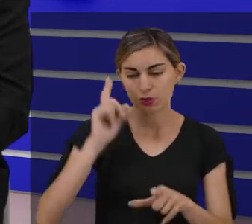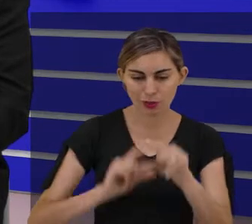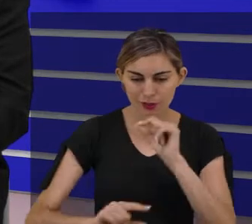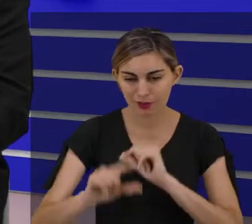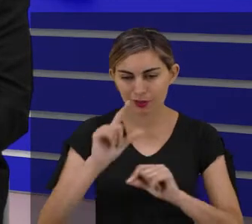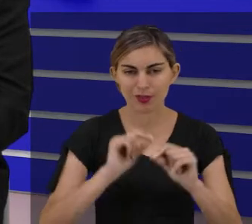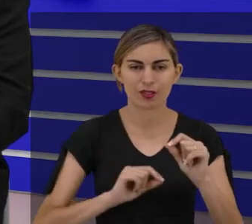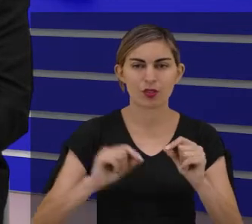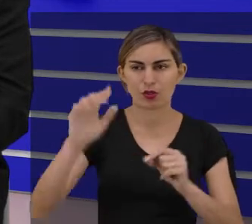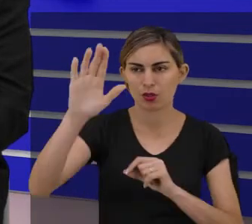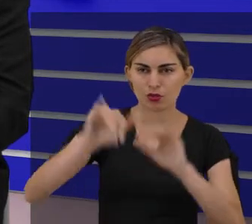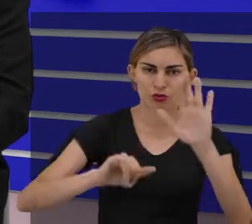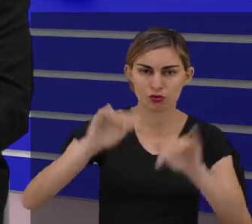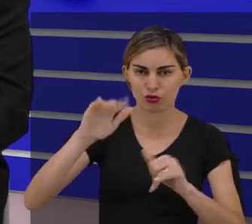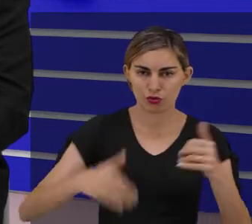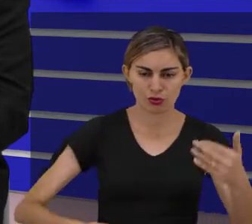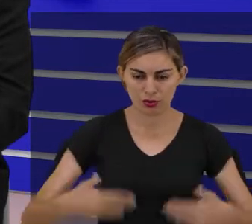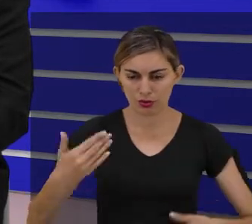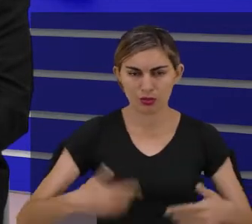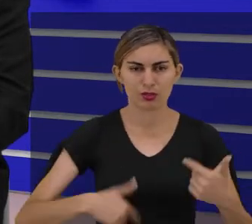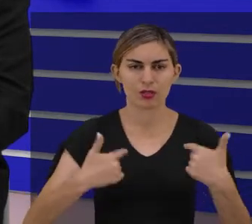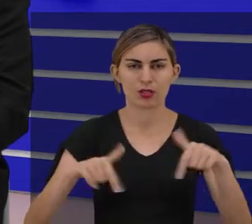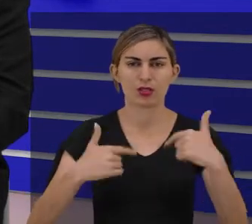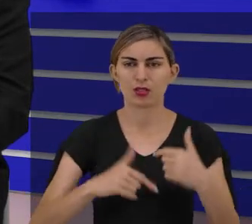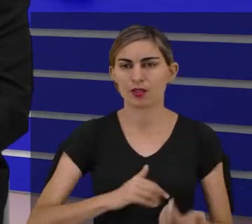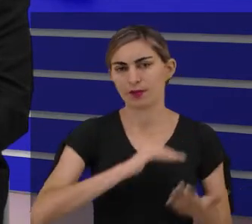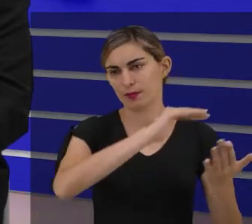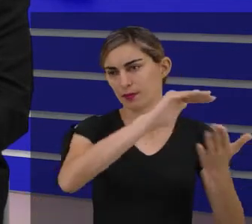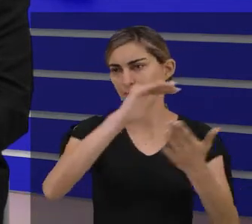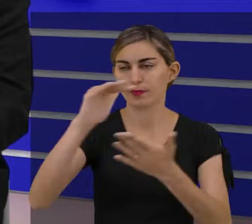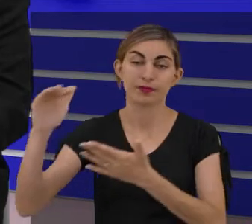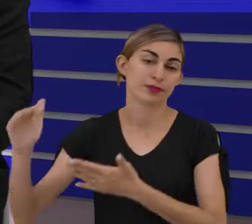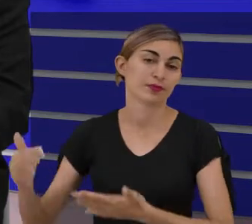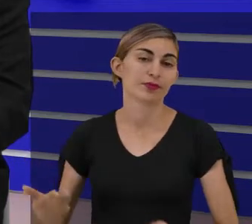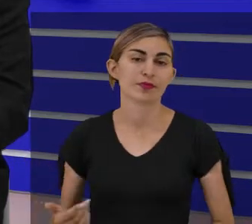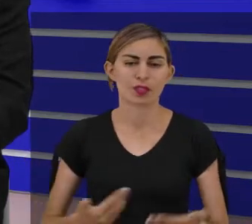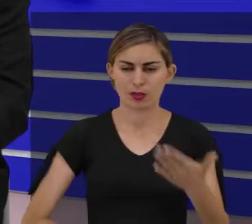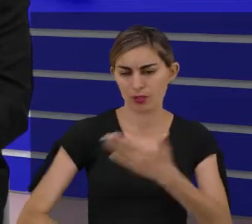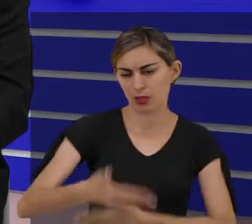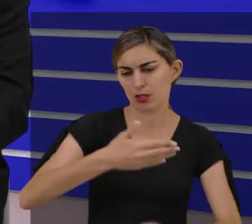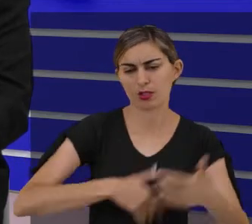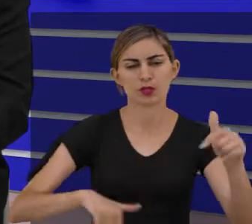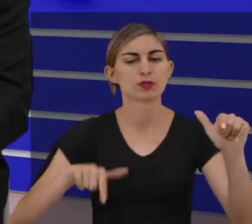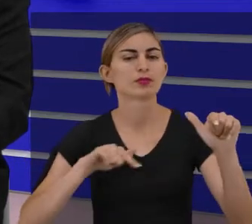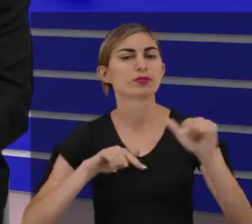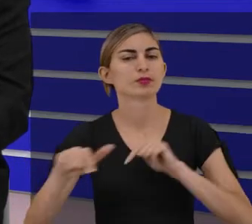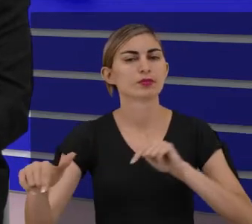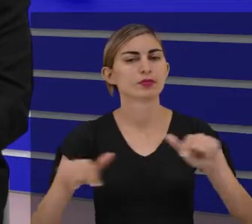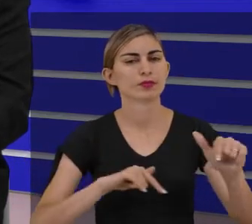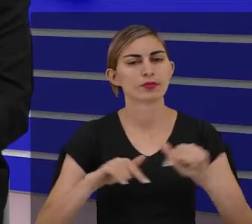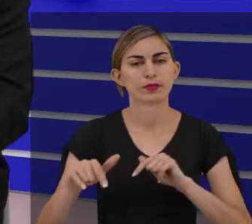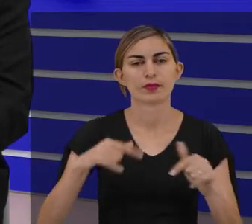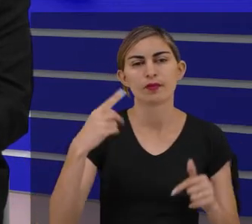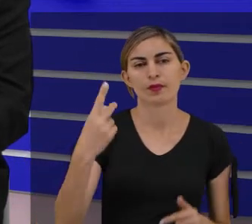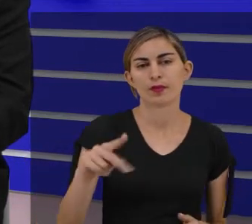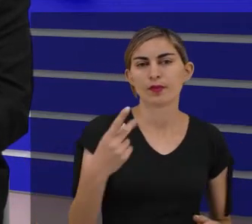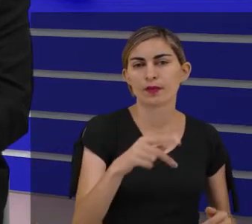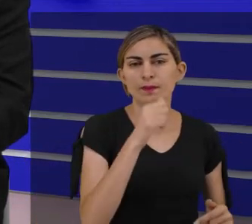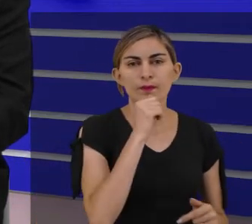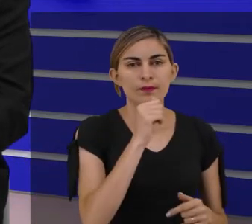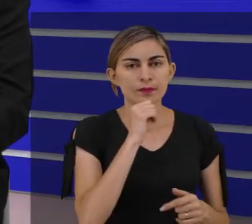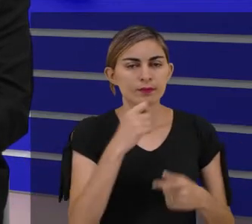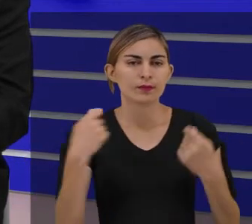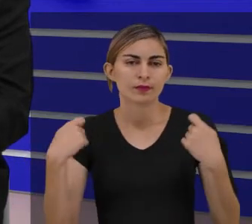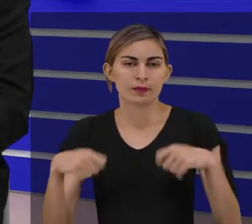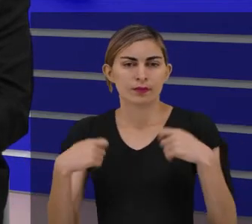pessoas são contratadas para fazer aquela entrega, mas essa relação de trabalho, ela